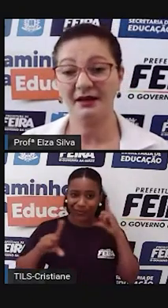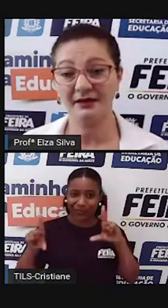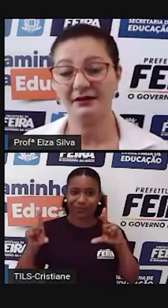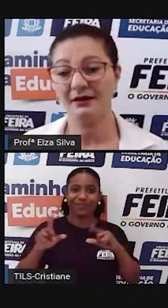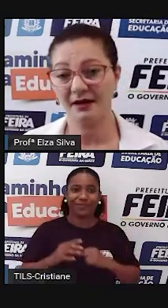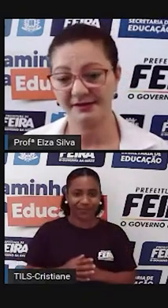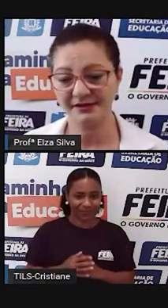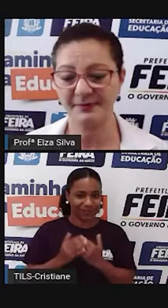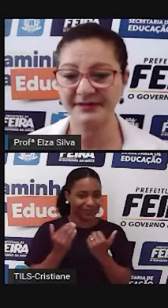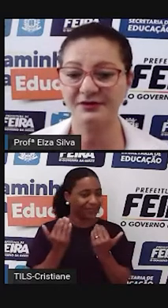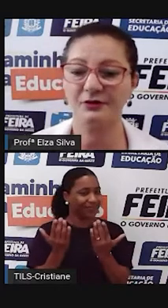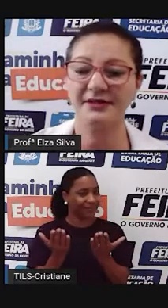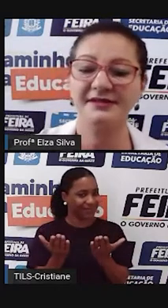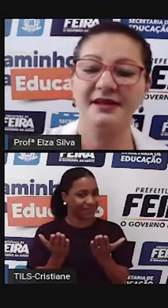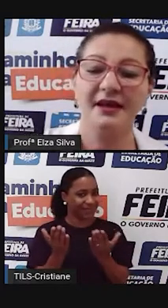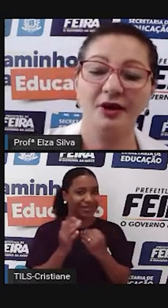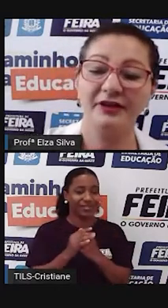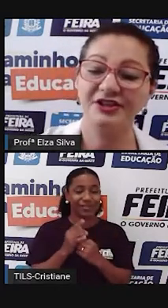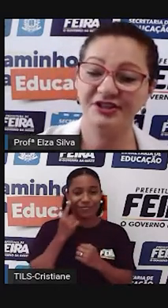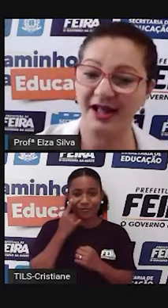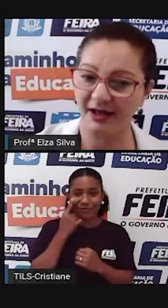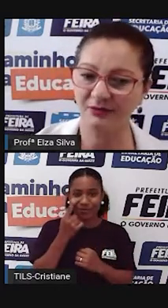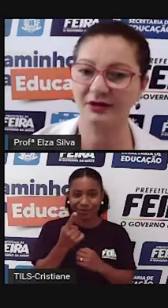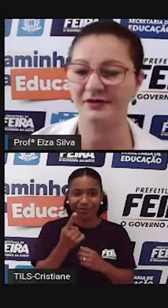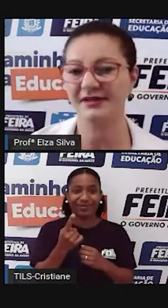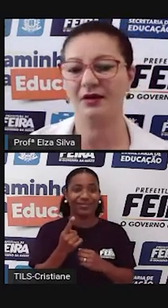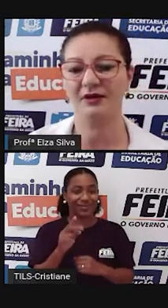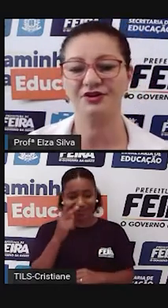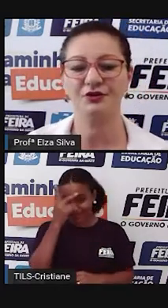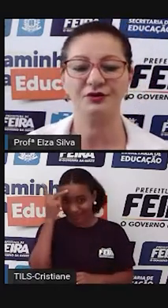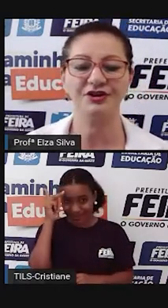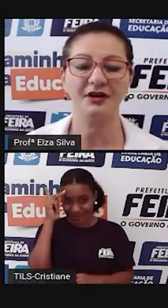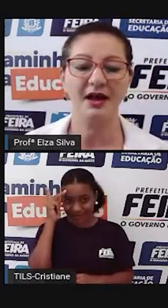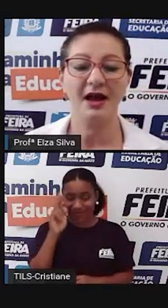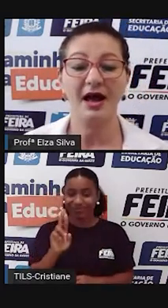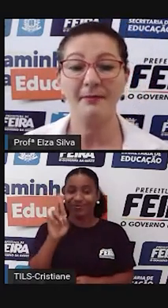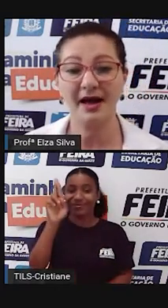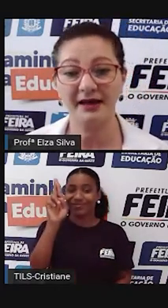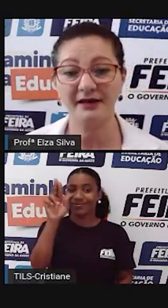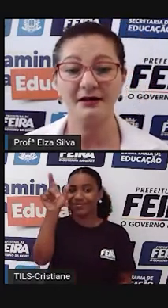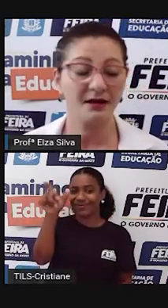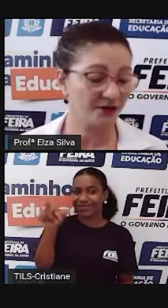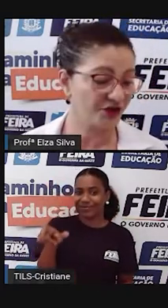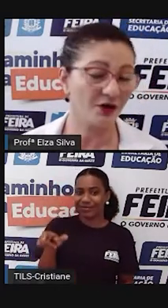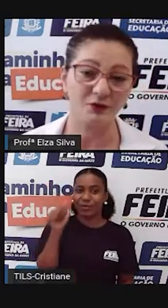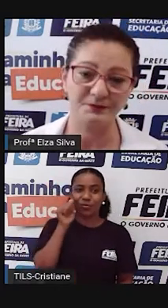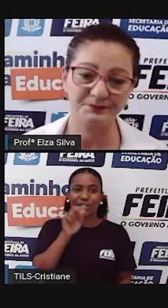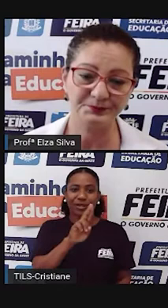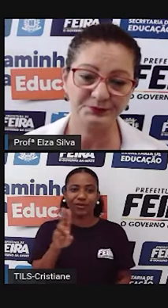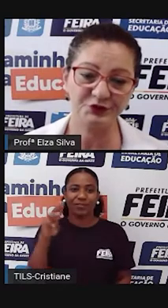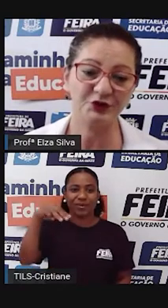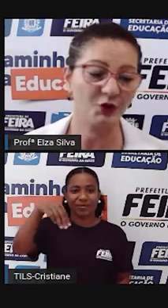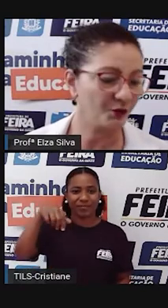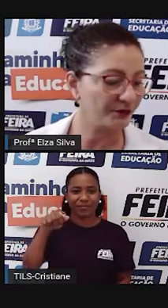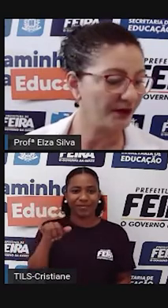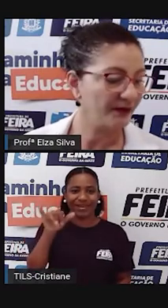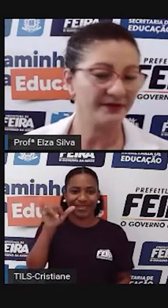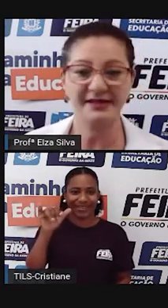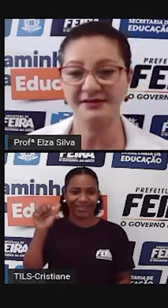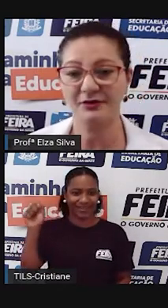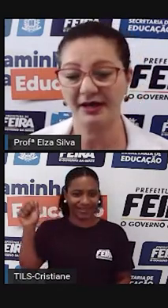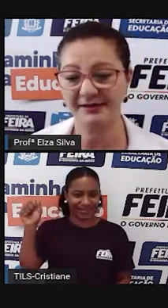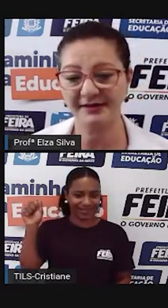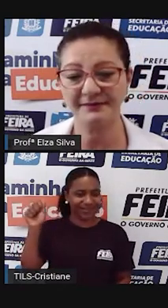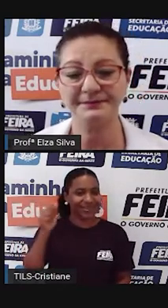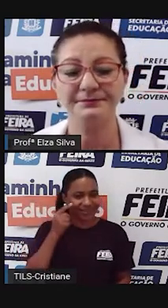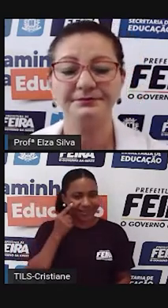E dentre essas pessoas, eu destaco na nossa aula de hoje a Maya Angelou. Do you know?